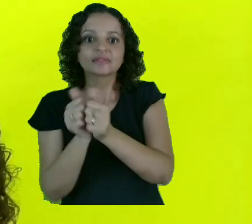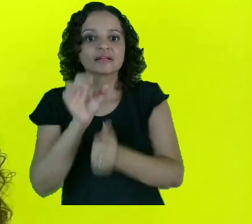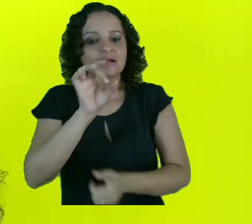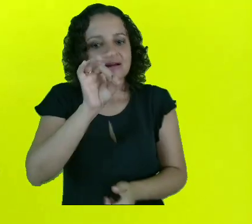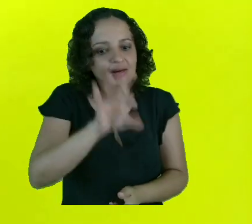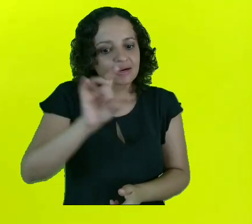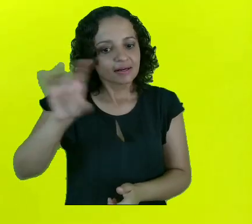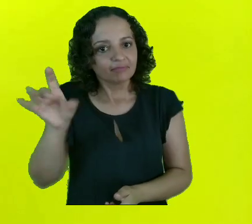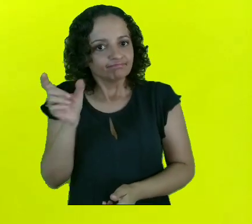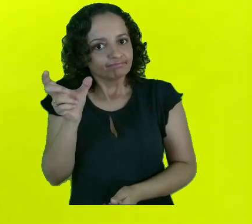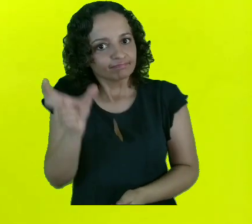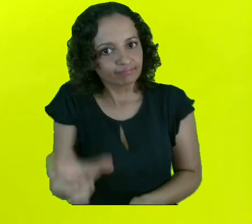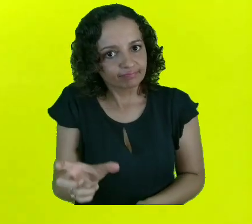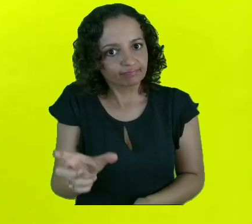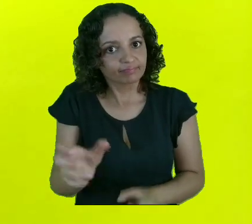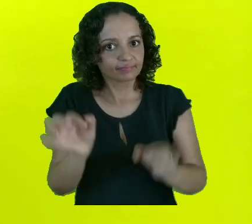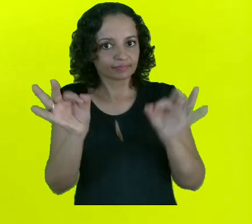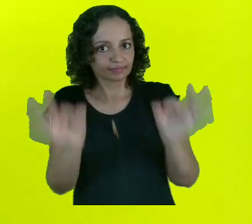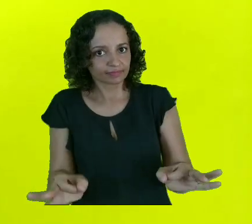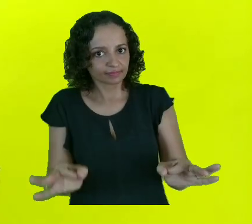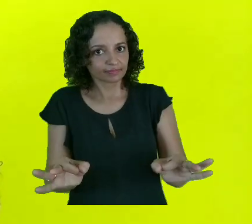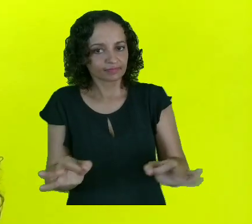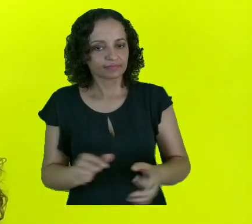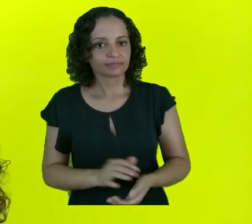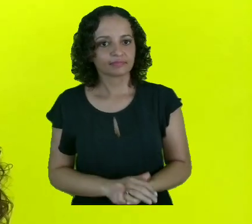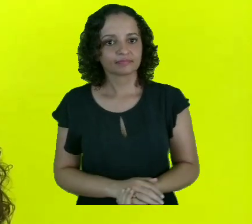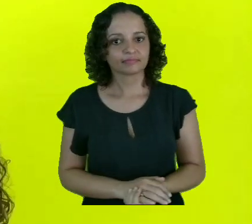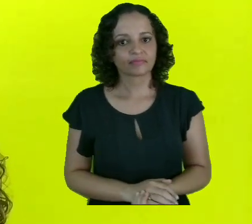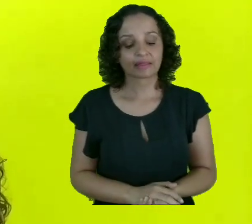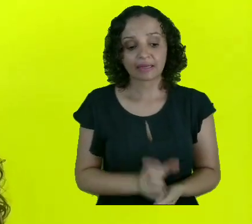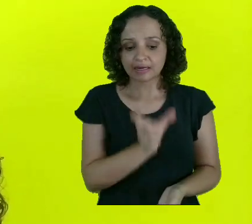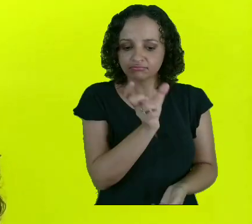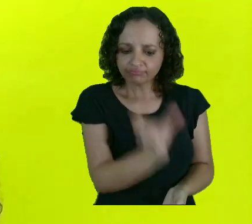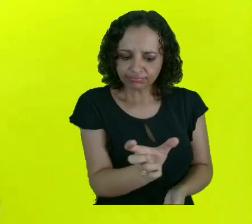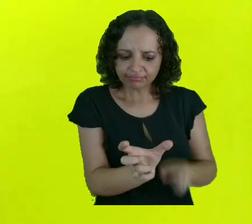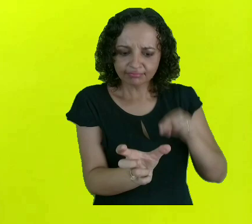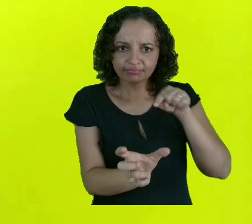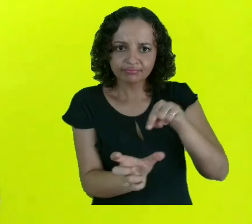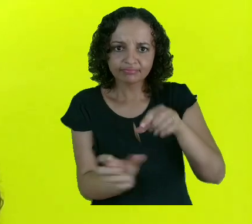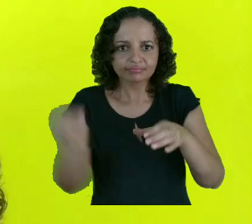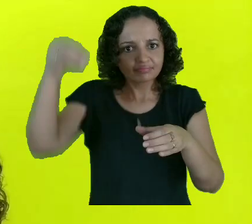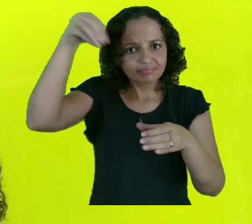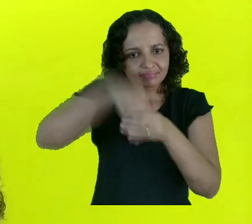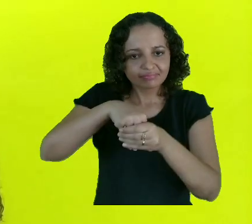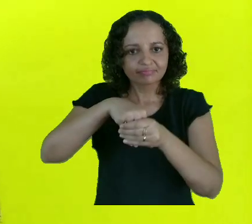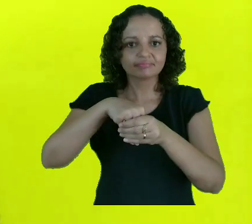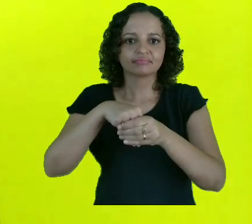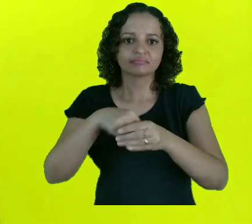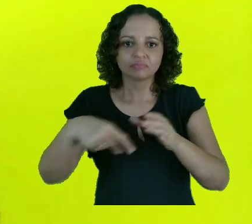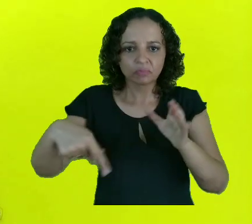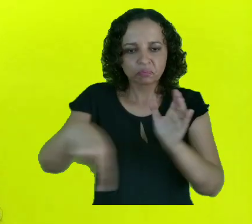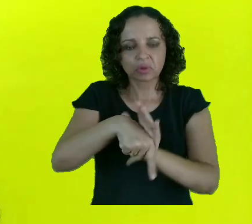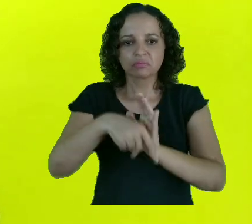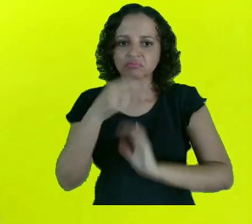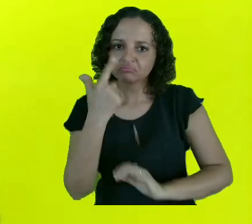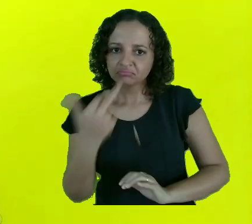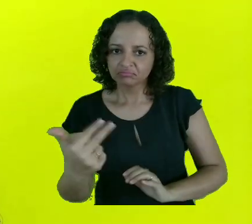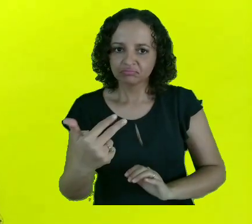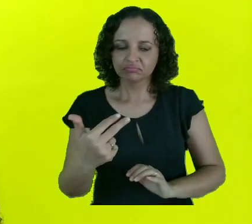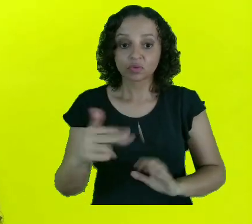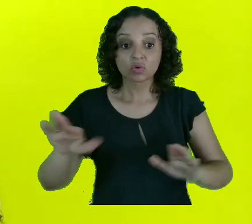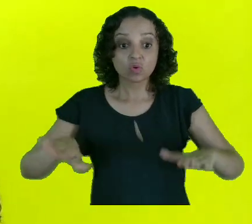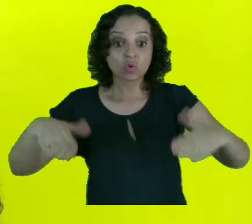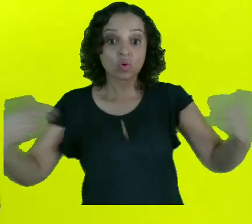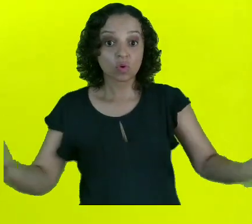palavra, para cada vocábulo. Ou seja, cada palavra dentro de uma língua. Quando nós fazemos